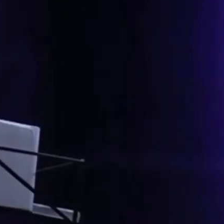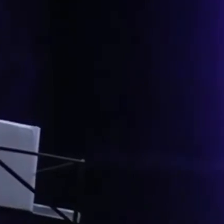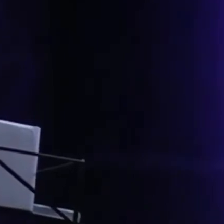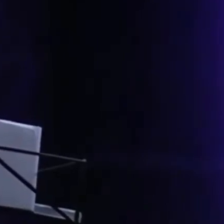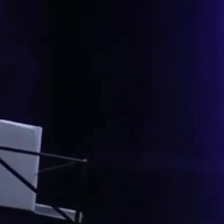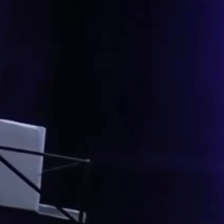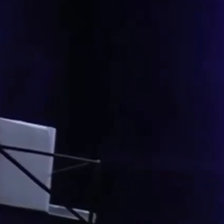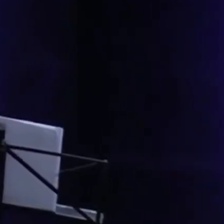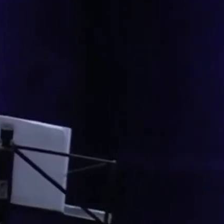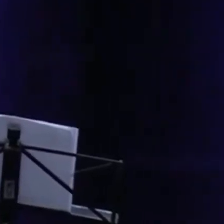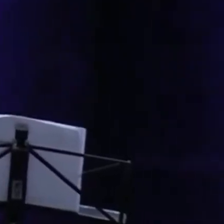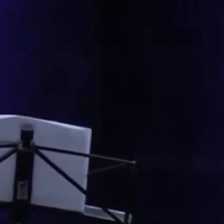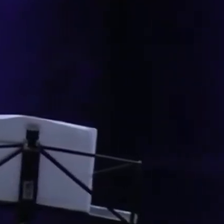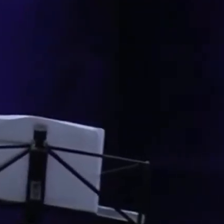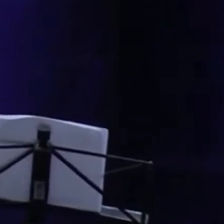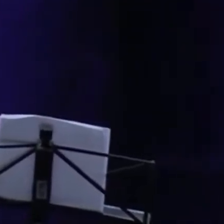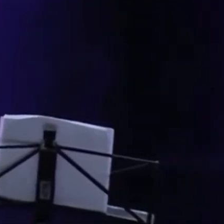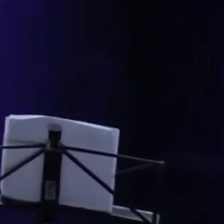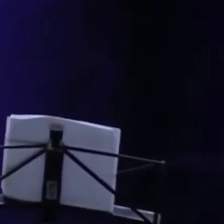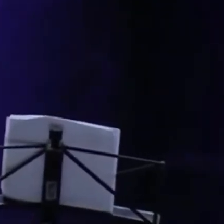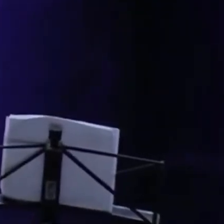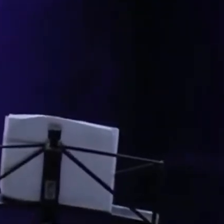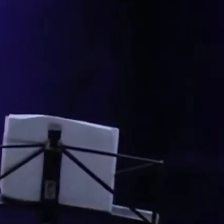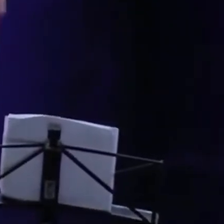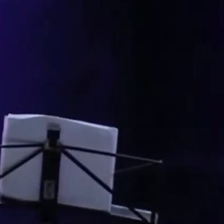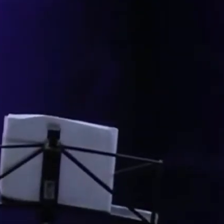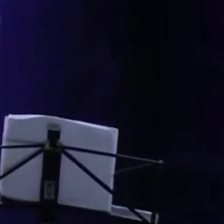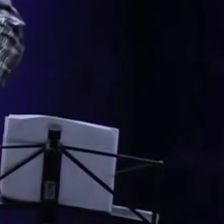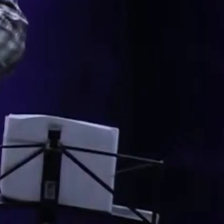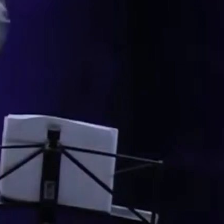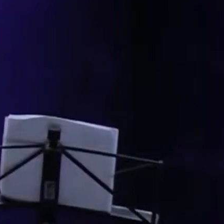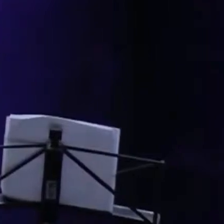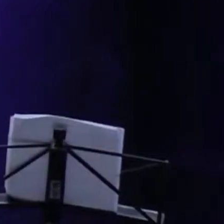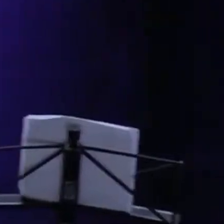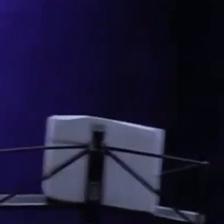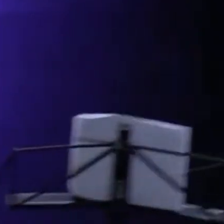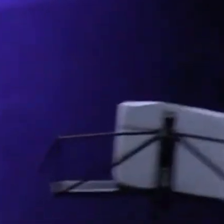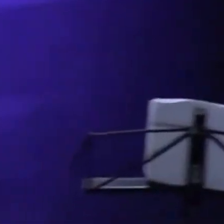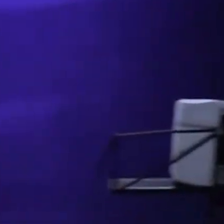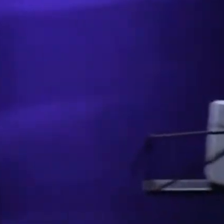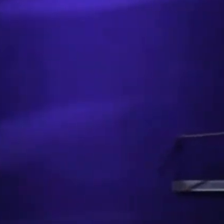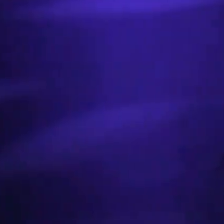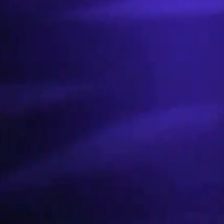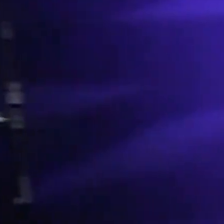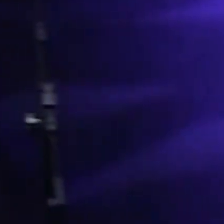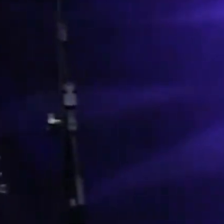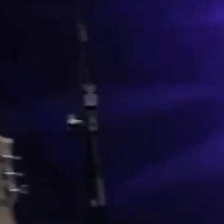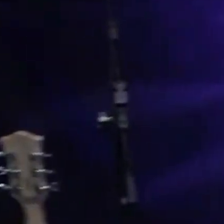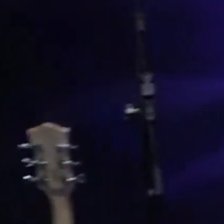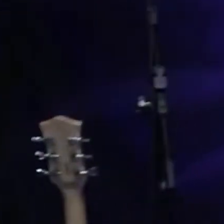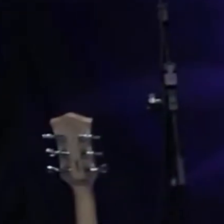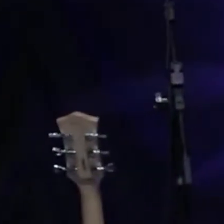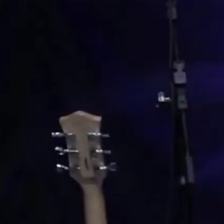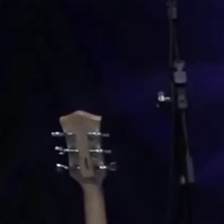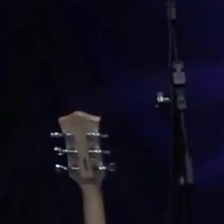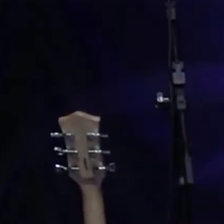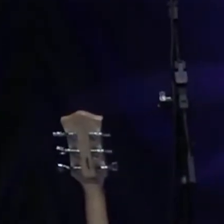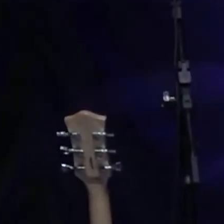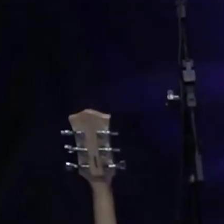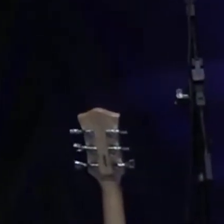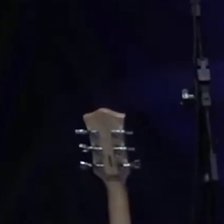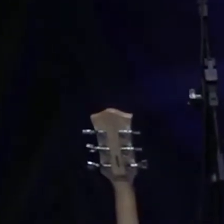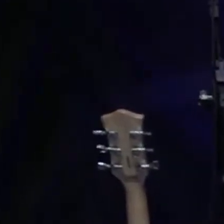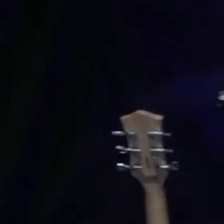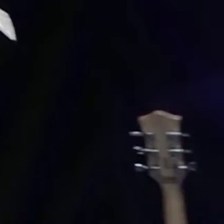aquele: lembra-te, jovem, do teu Criador no dia da tua mocidade. Isso aí é um texto aqui do livro de